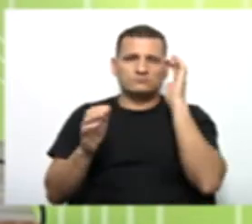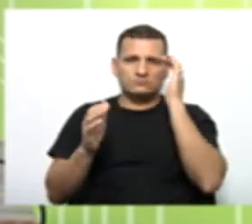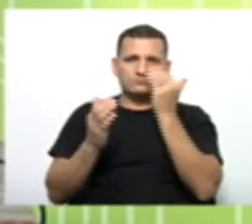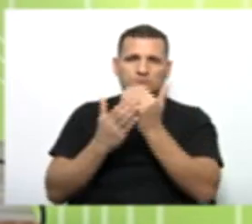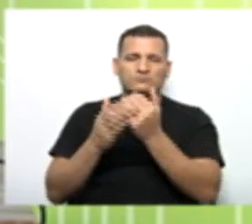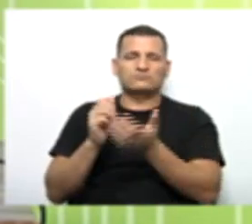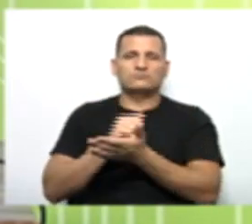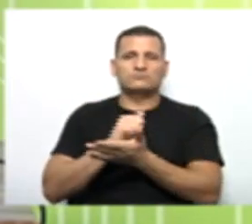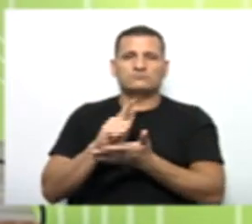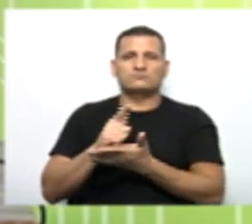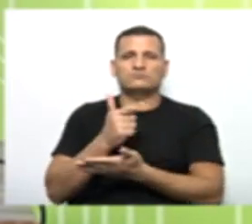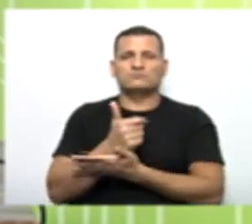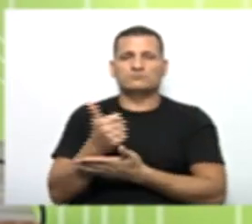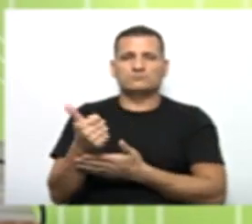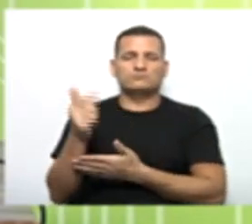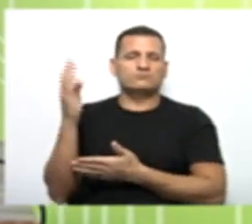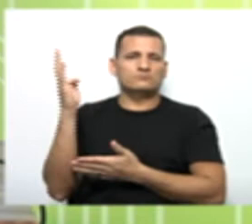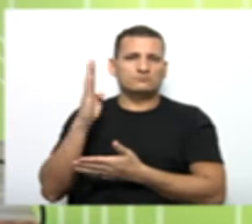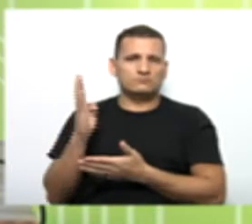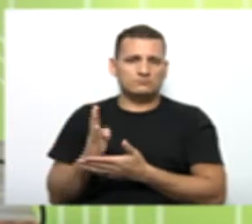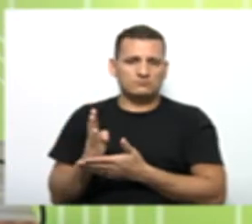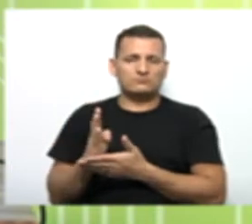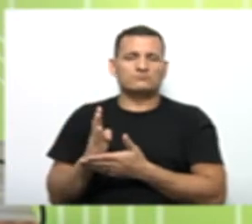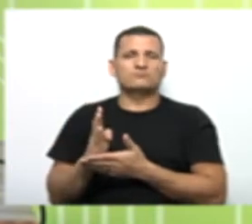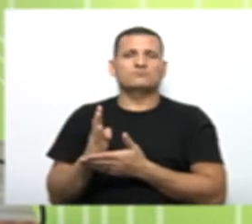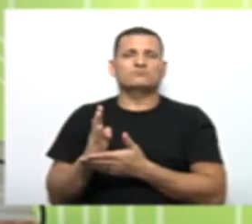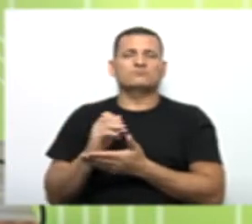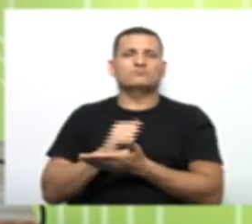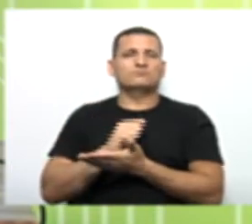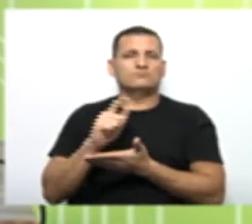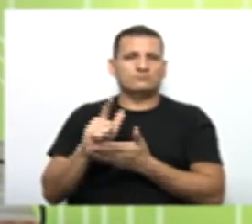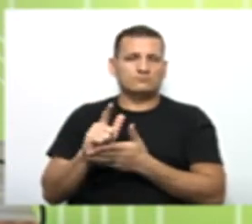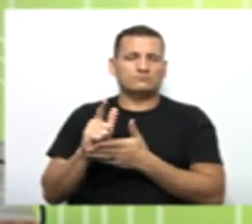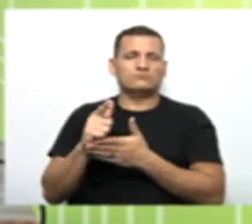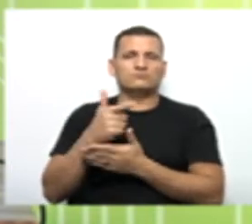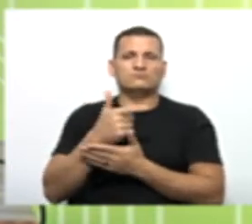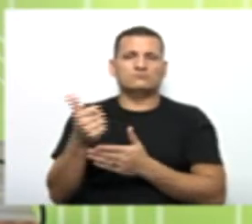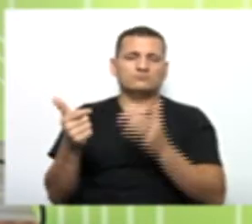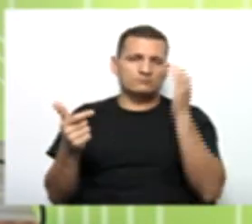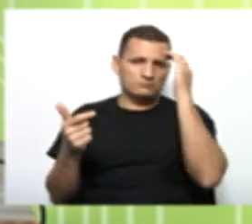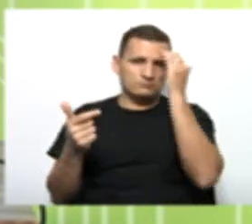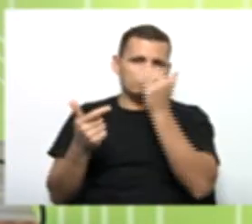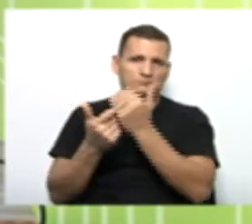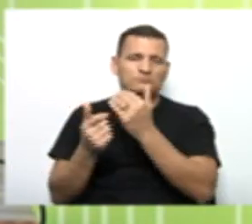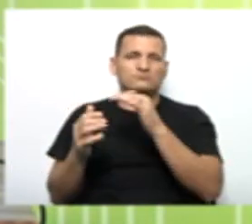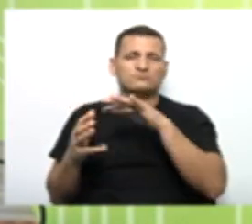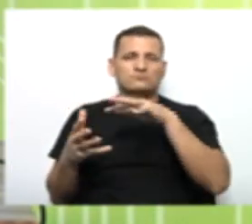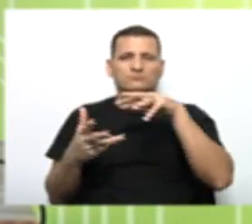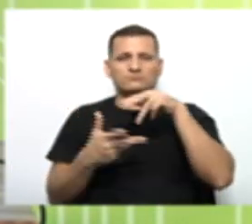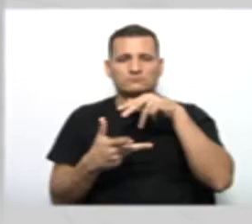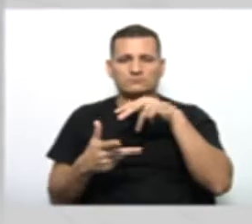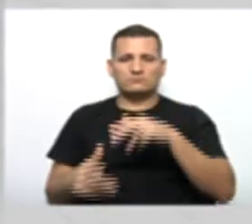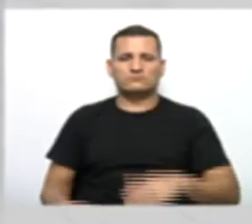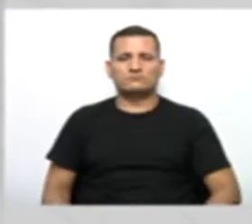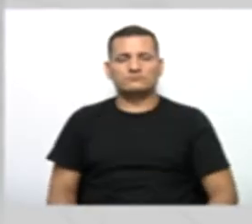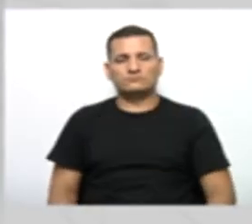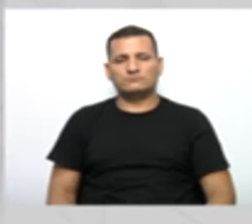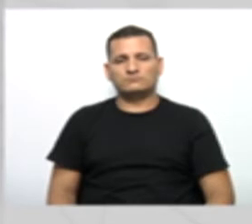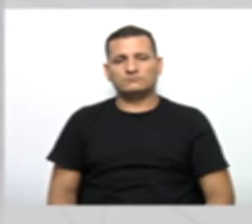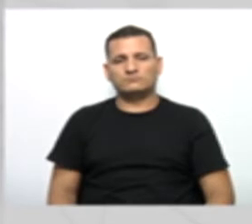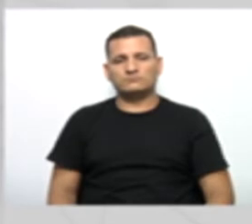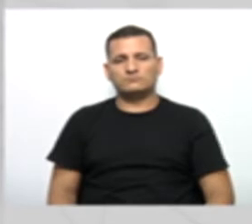21 nacional, que por sua vez segue as diretrizes da Agenda 21 global. E a